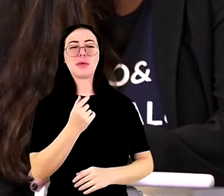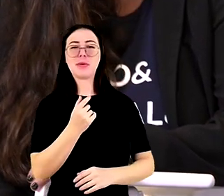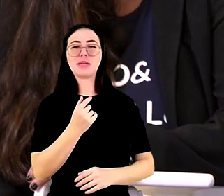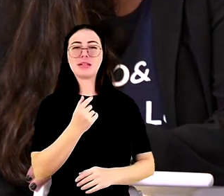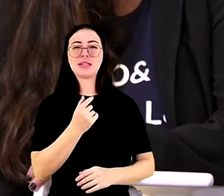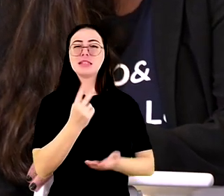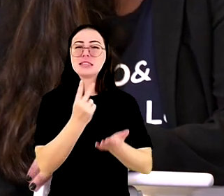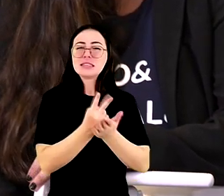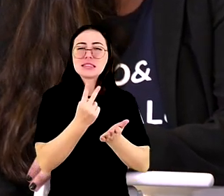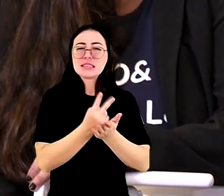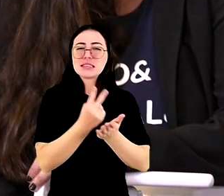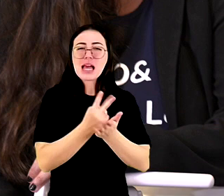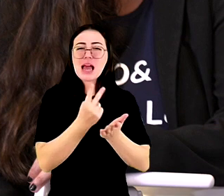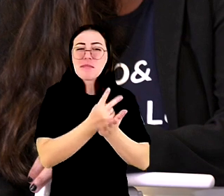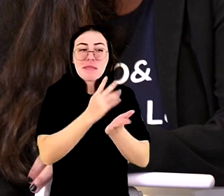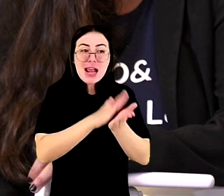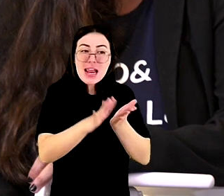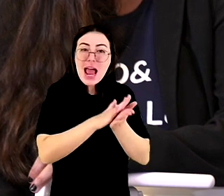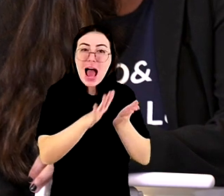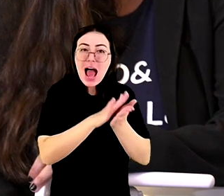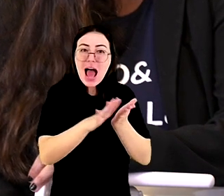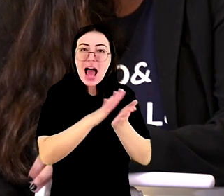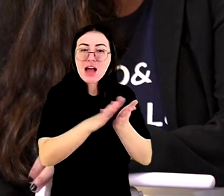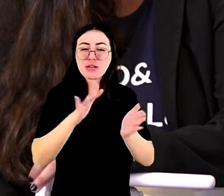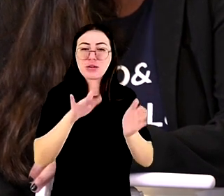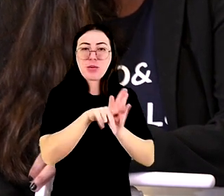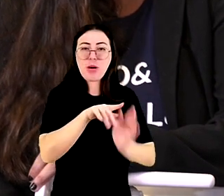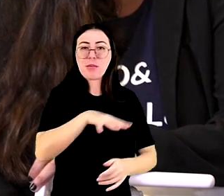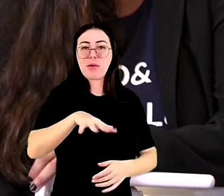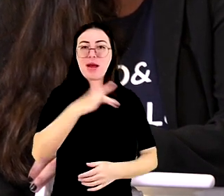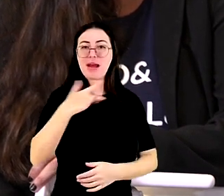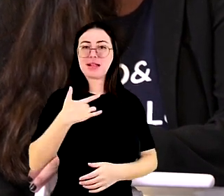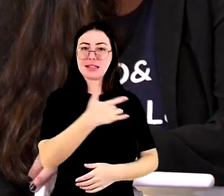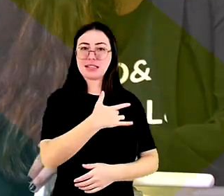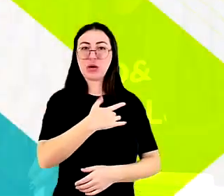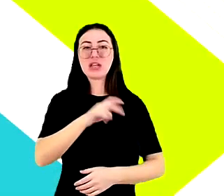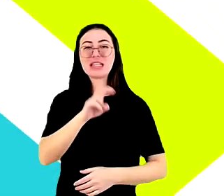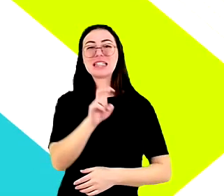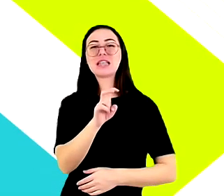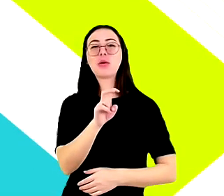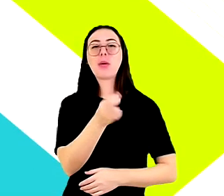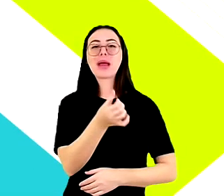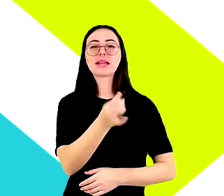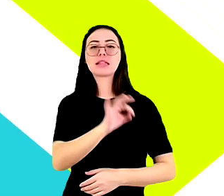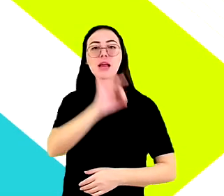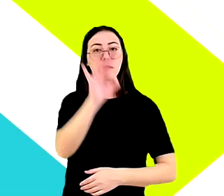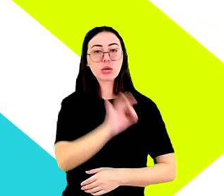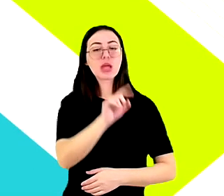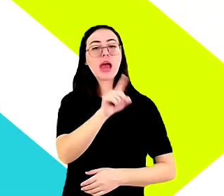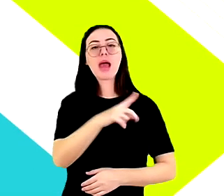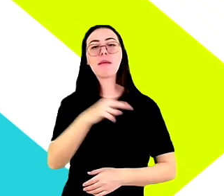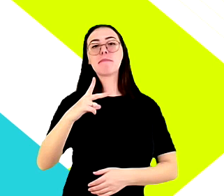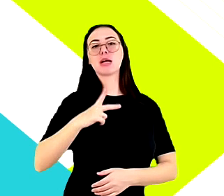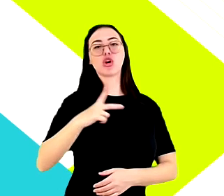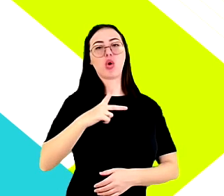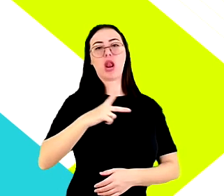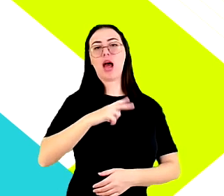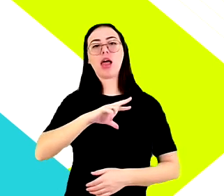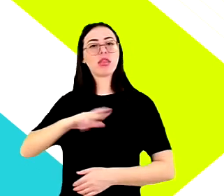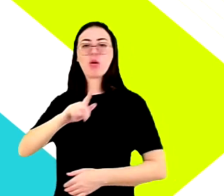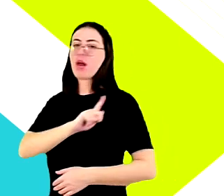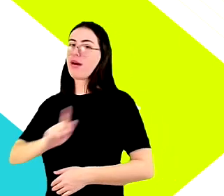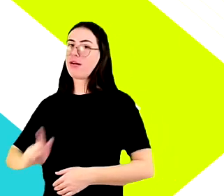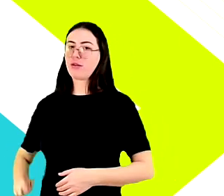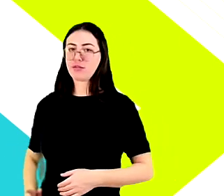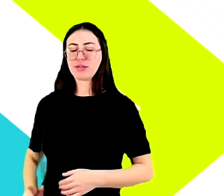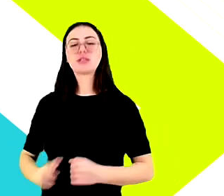em saúde é feito de forma privada, né? Isso em 2016, 2017 era 52%, depois veio a pandemia que misturou